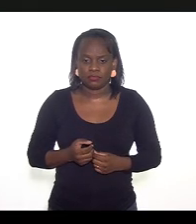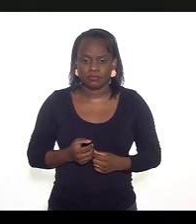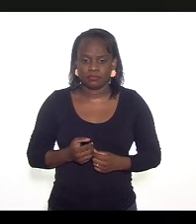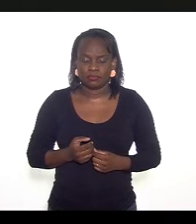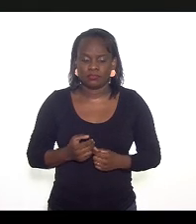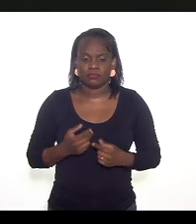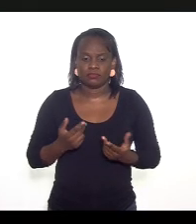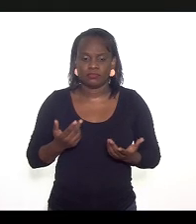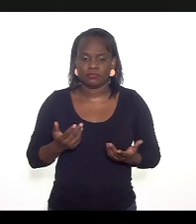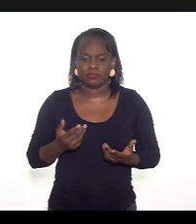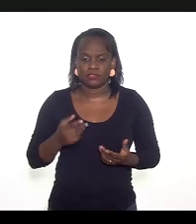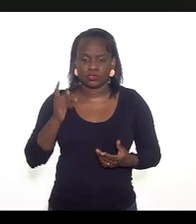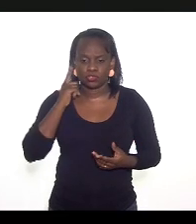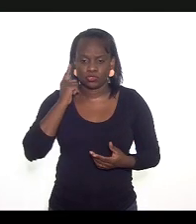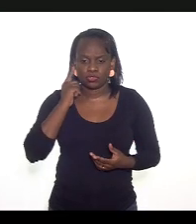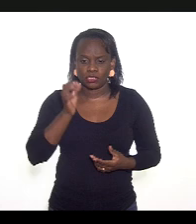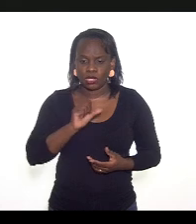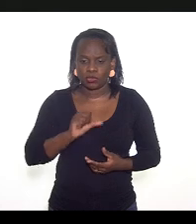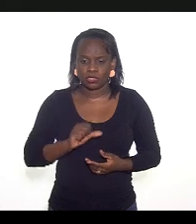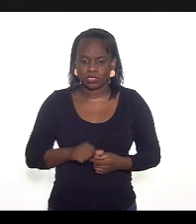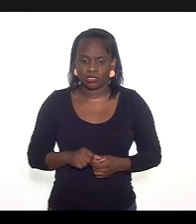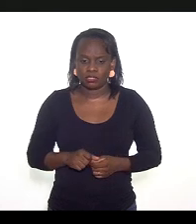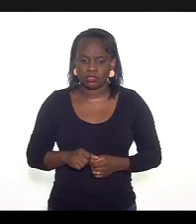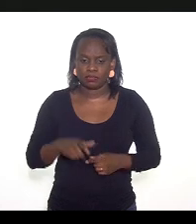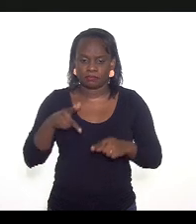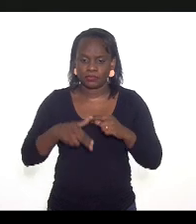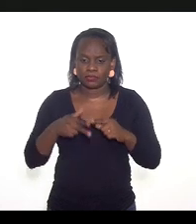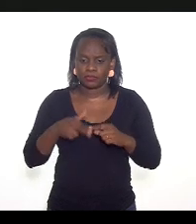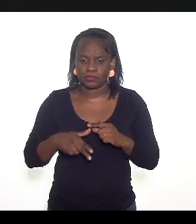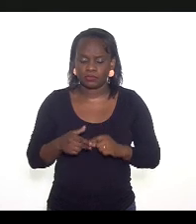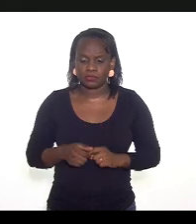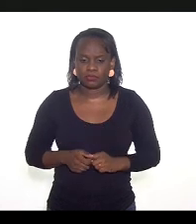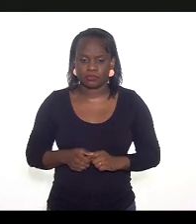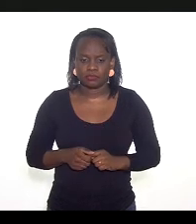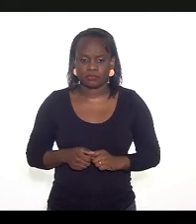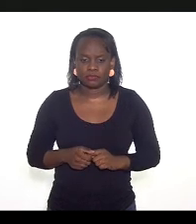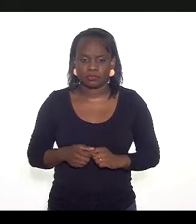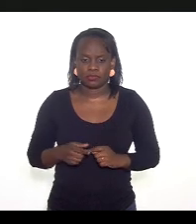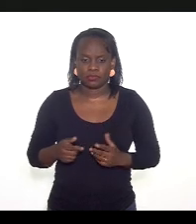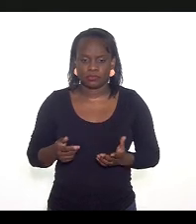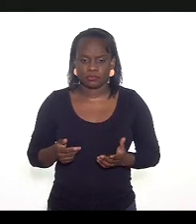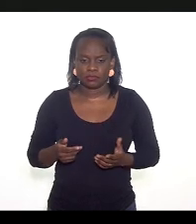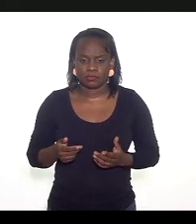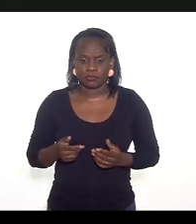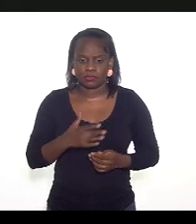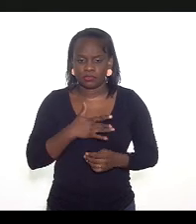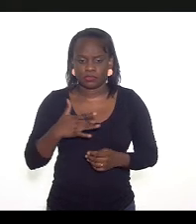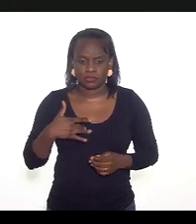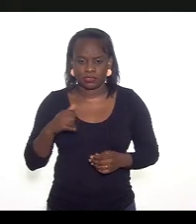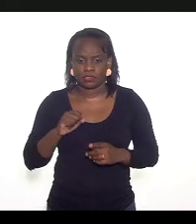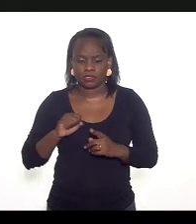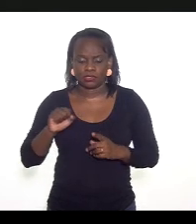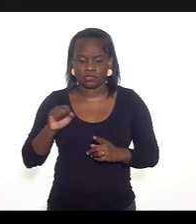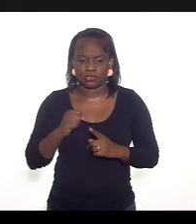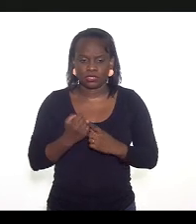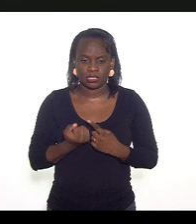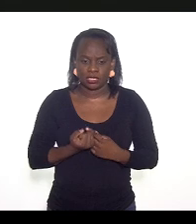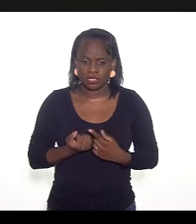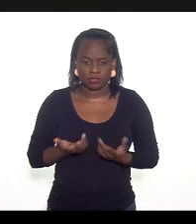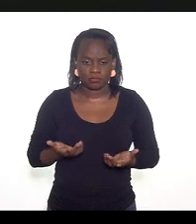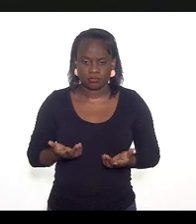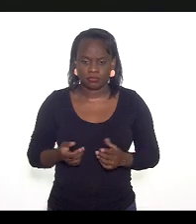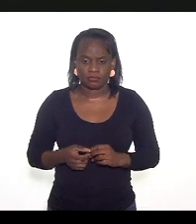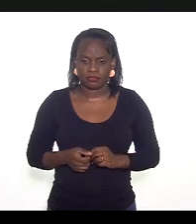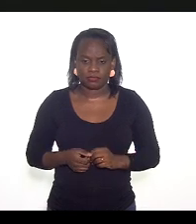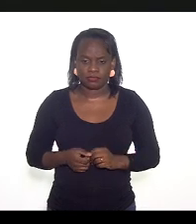Que atua nessas instituições. Então, tem psicólogo, que é profissional da saúde, tem assistente social, que também é classificado como